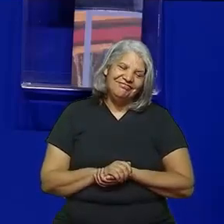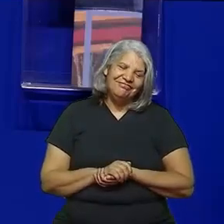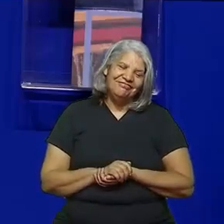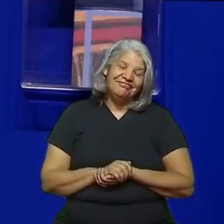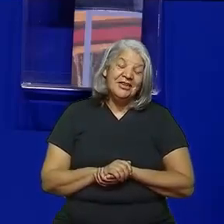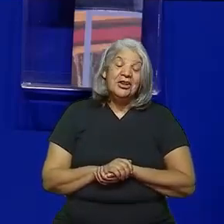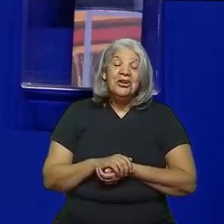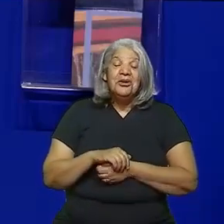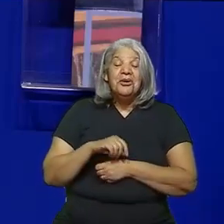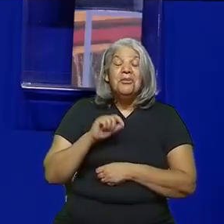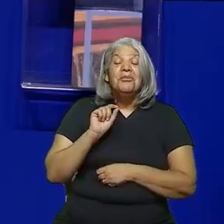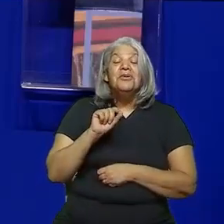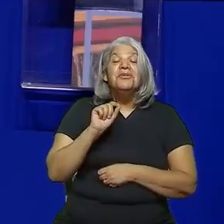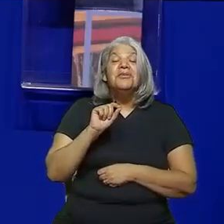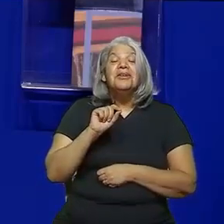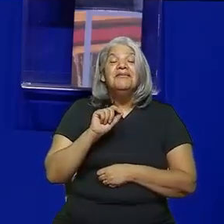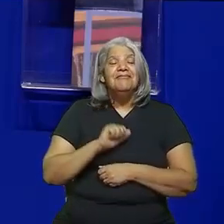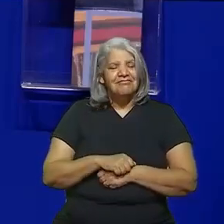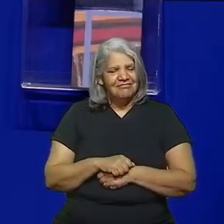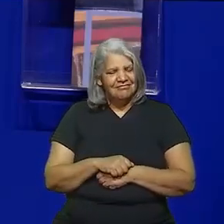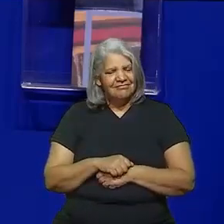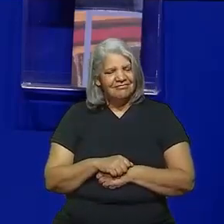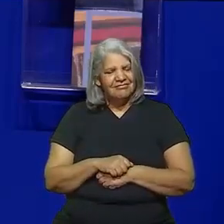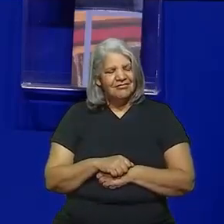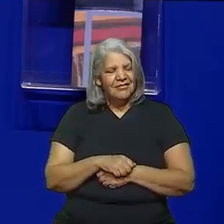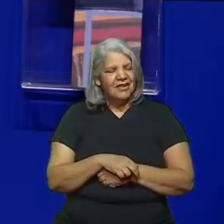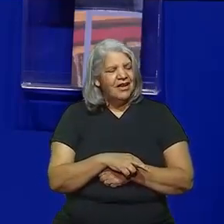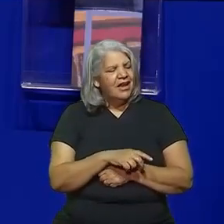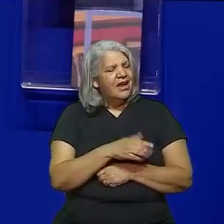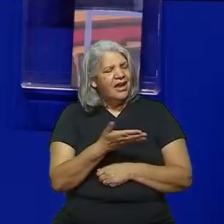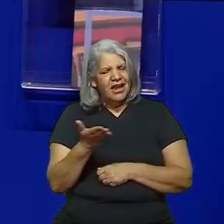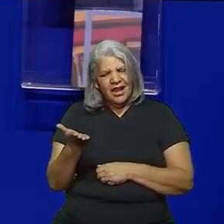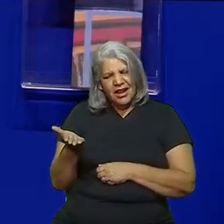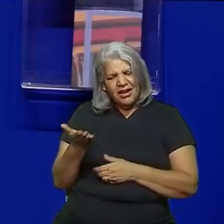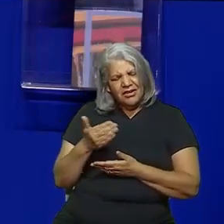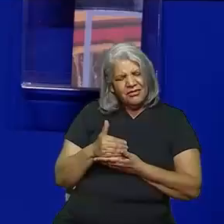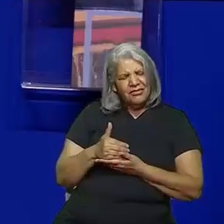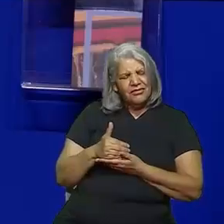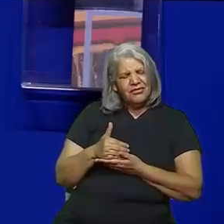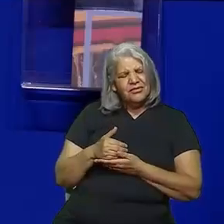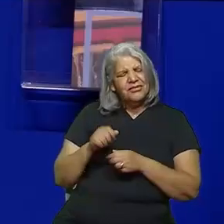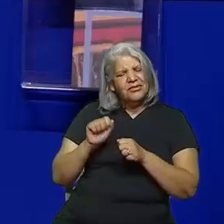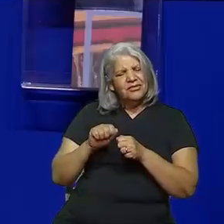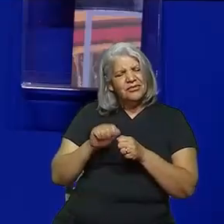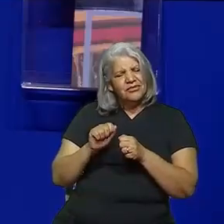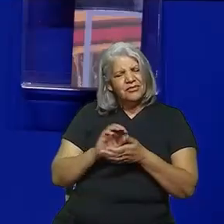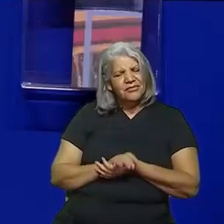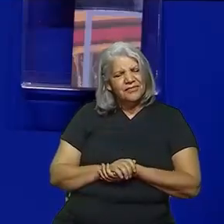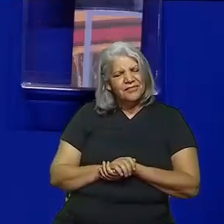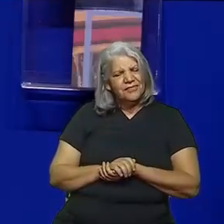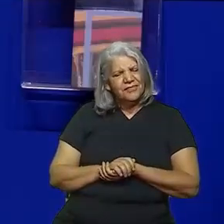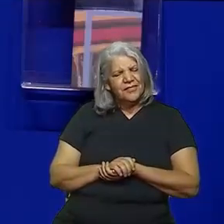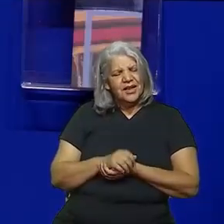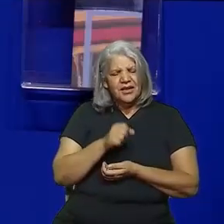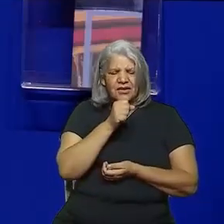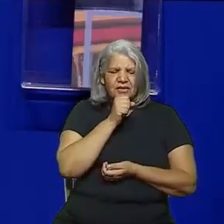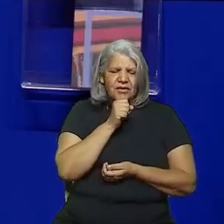Eu falei, mas o que era isso? Ele falou, seu avô fez